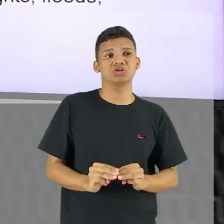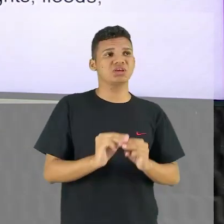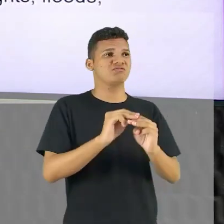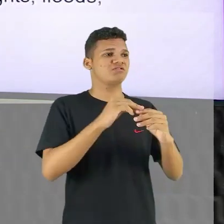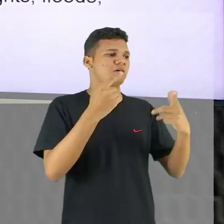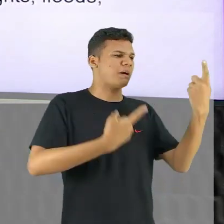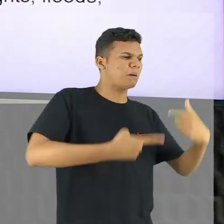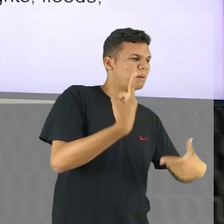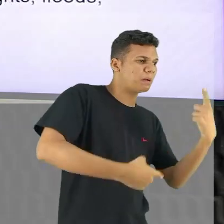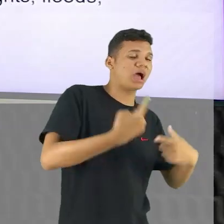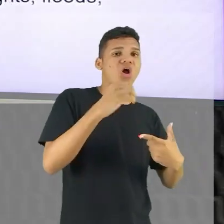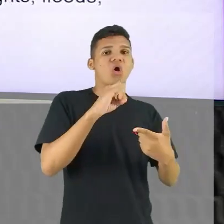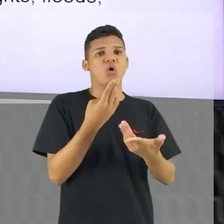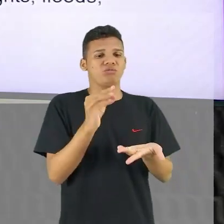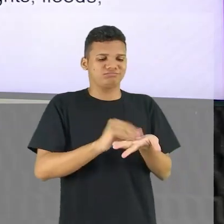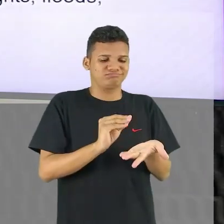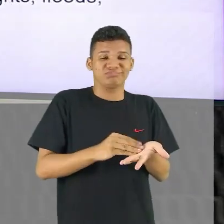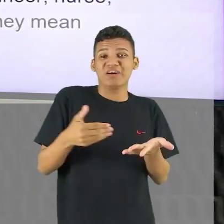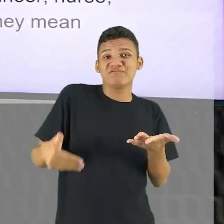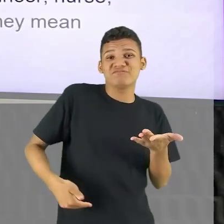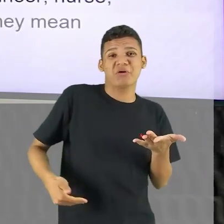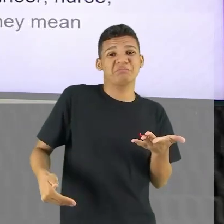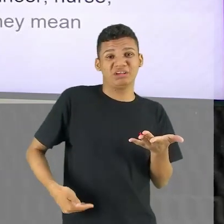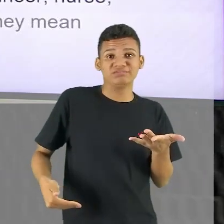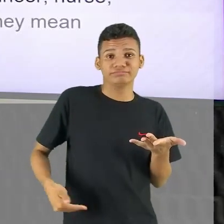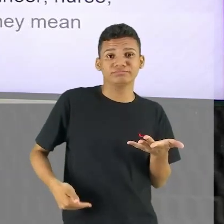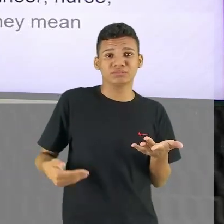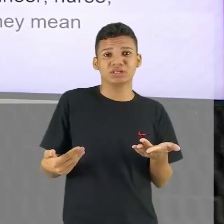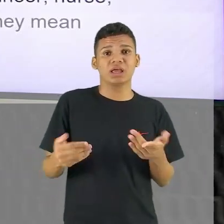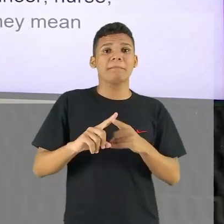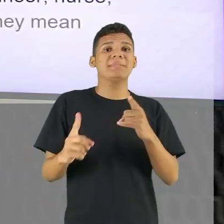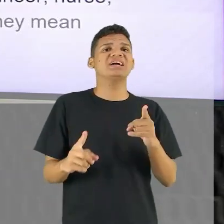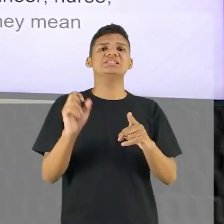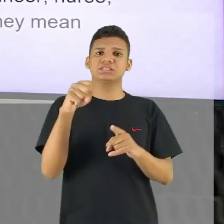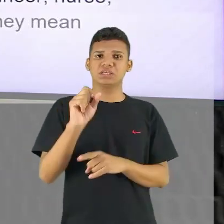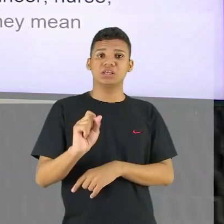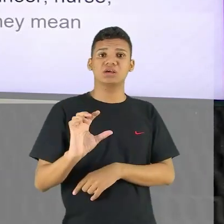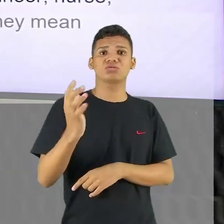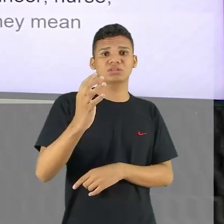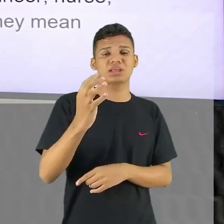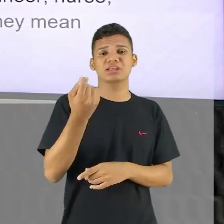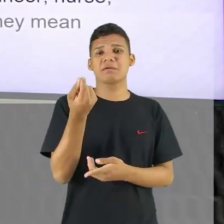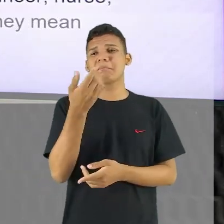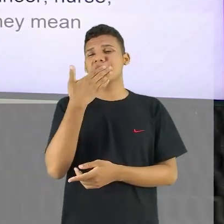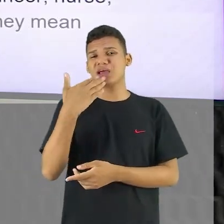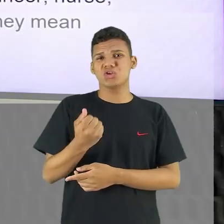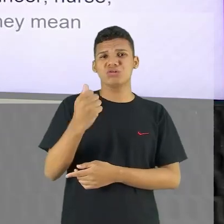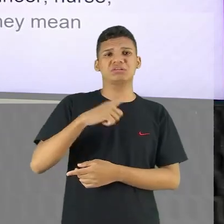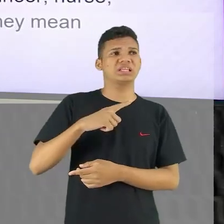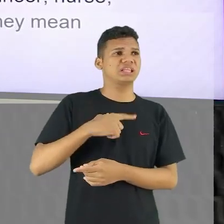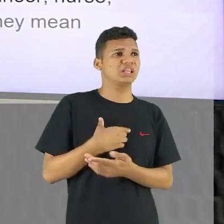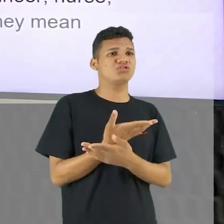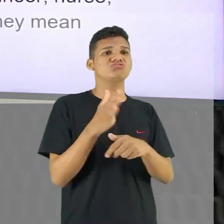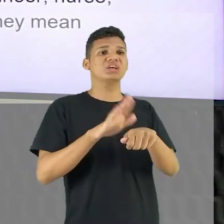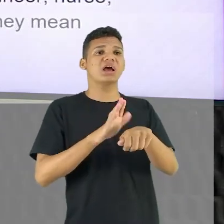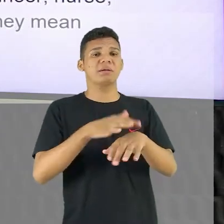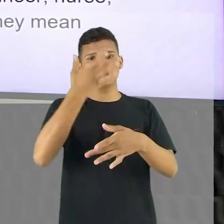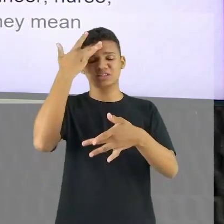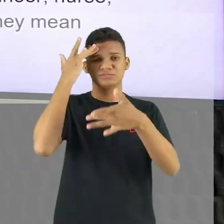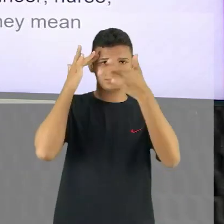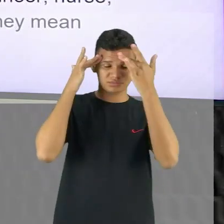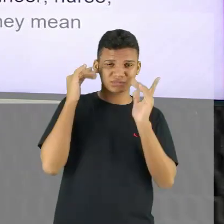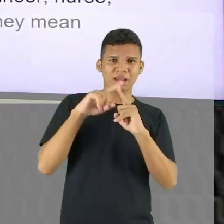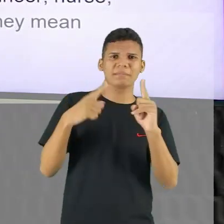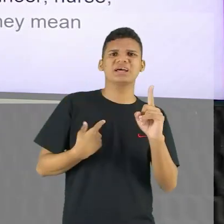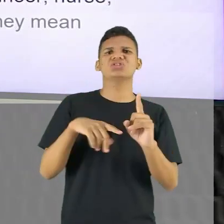questão da falta de alimentação, tudo isso afeta e serve como um fator para mobilizar essas pessoas. E o texto